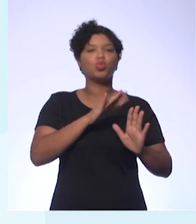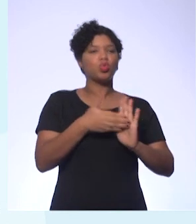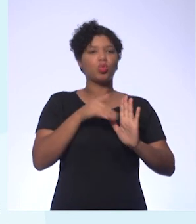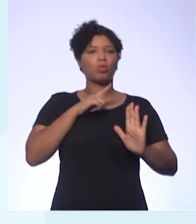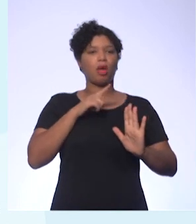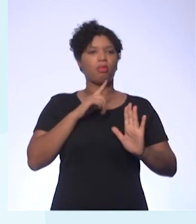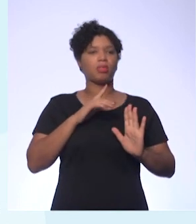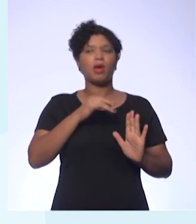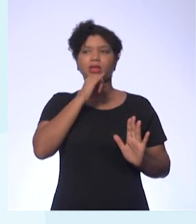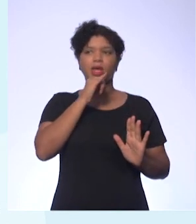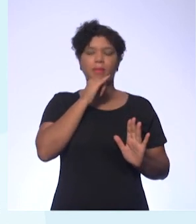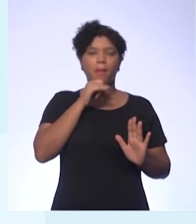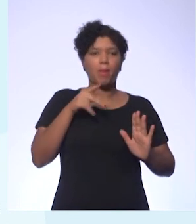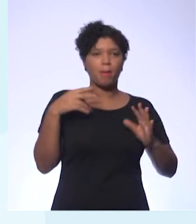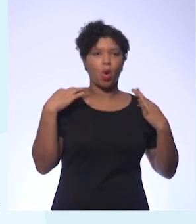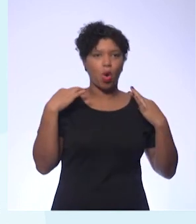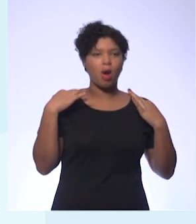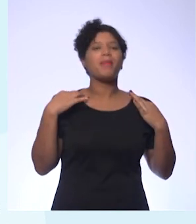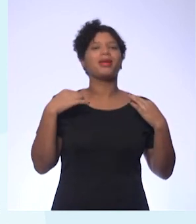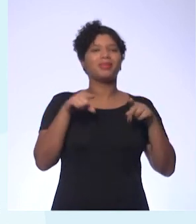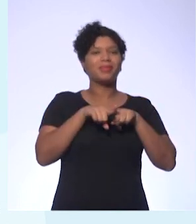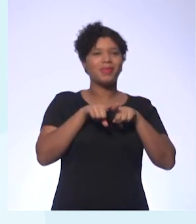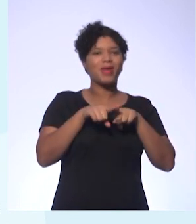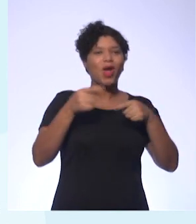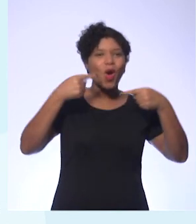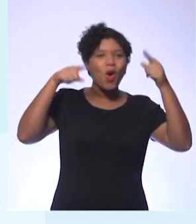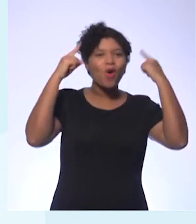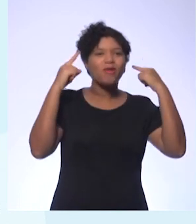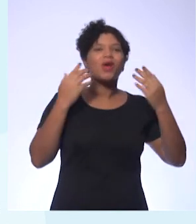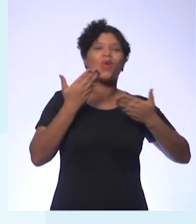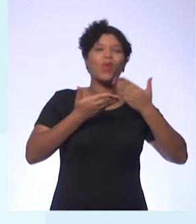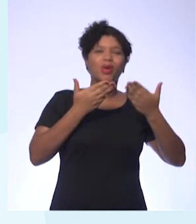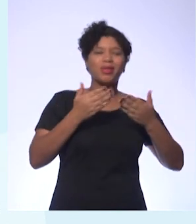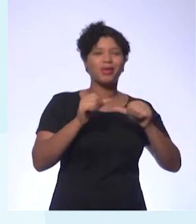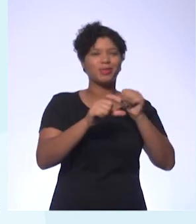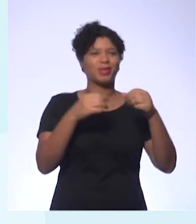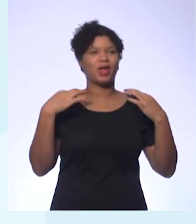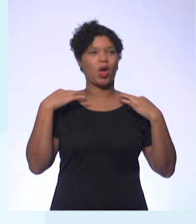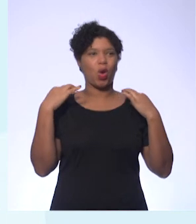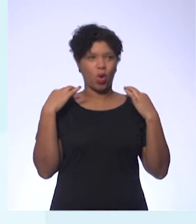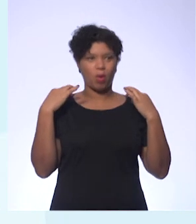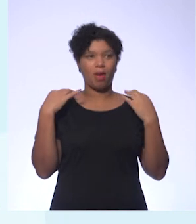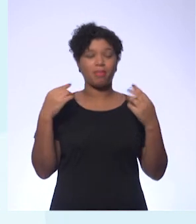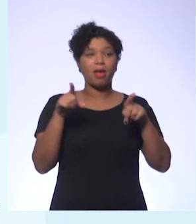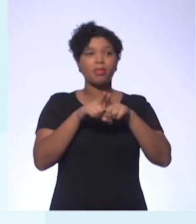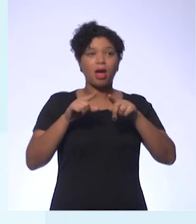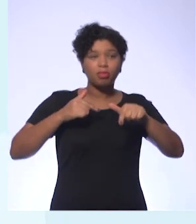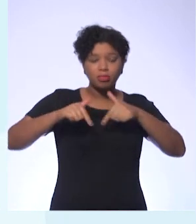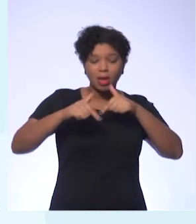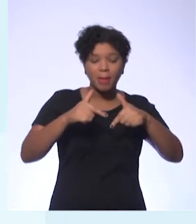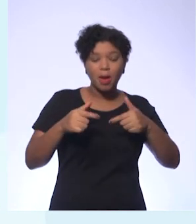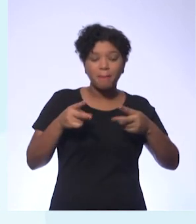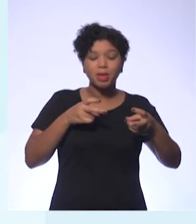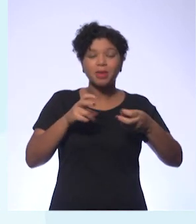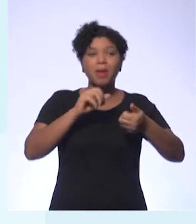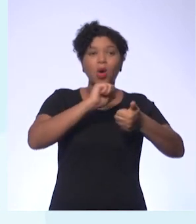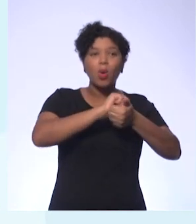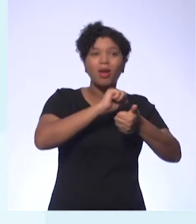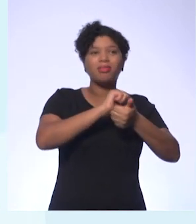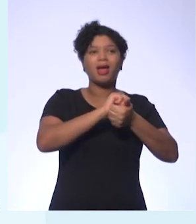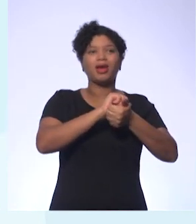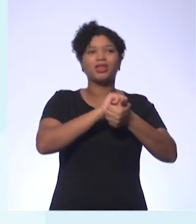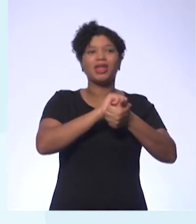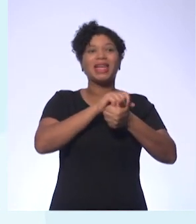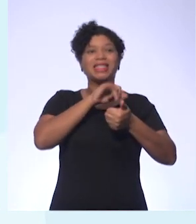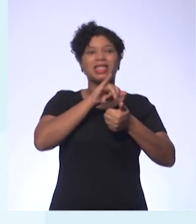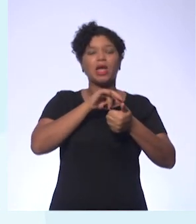trabalhador ele perde, né, ele é alienado dos meios de produção, aí ele começa a ter que responder a um superior. Então, a